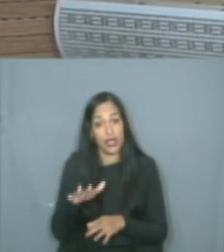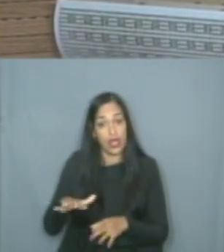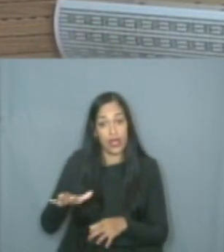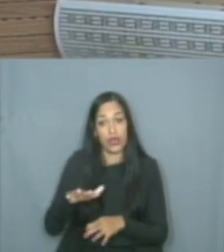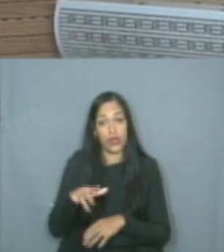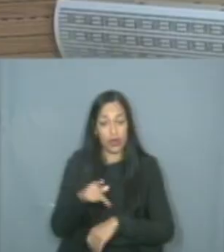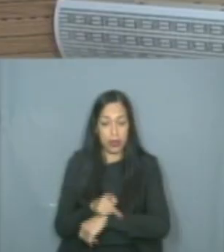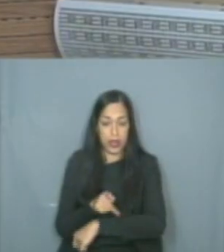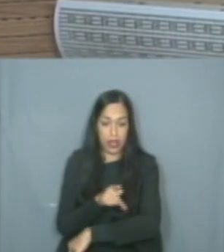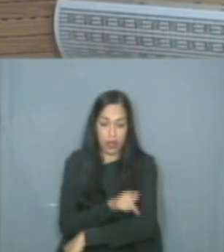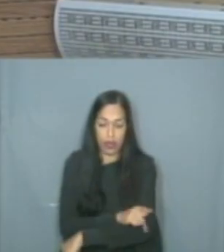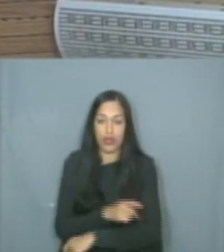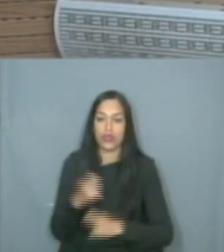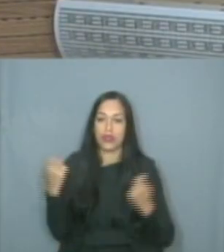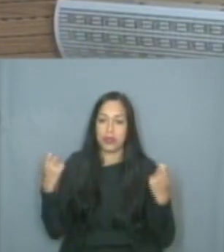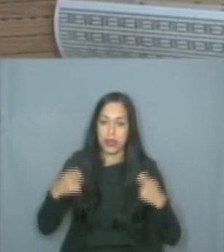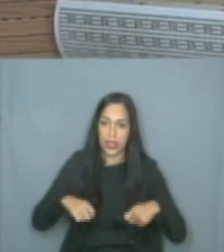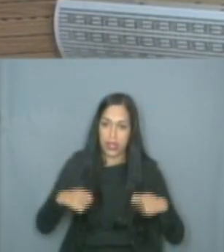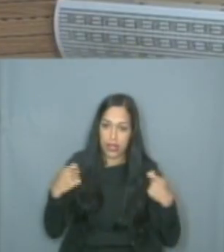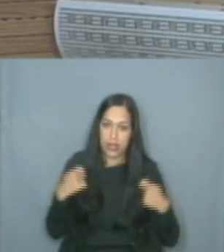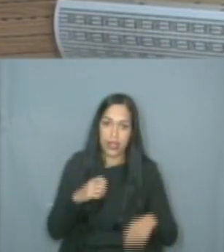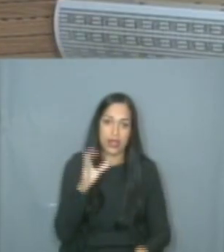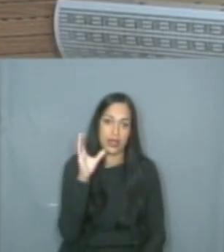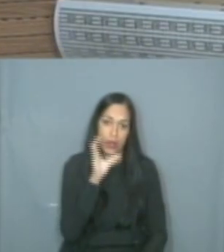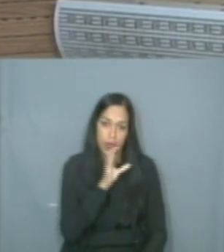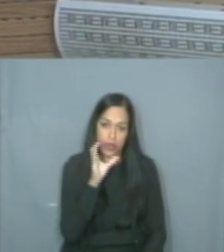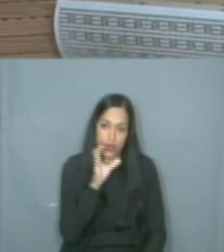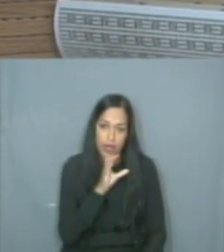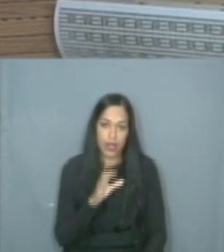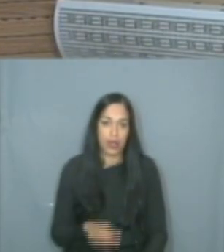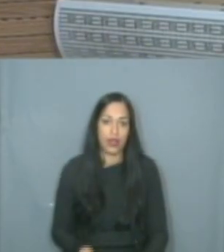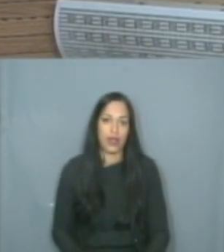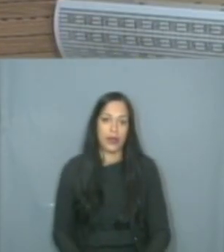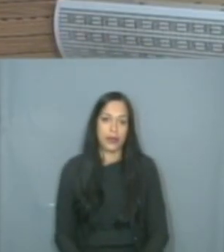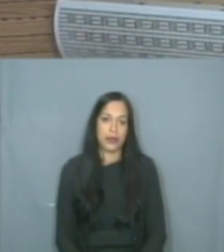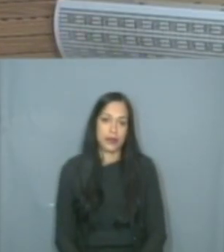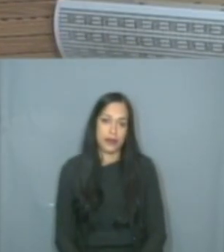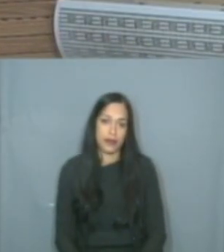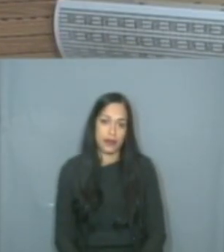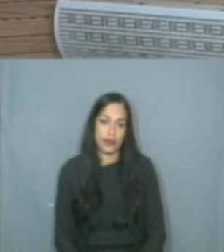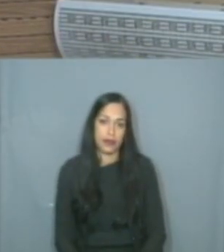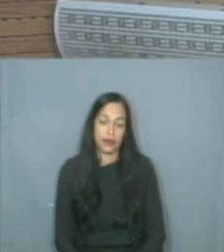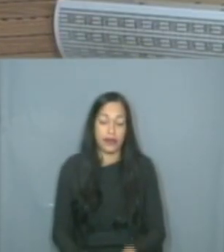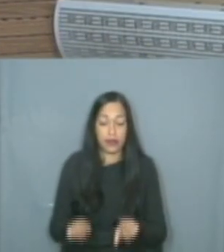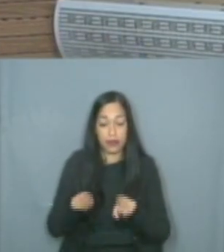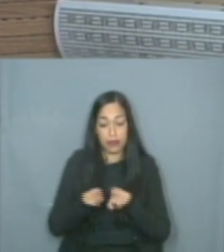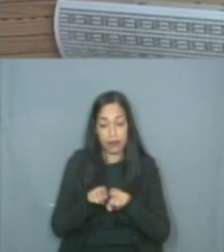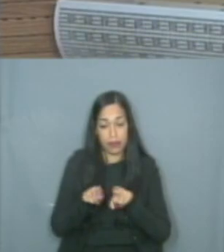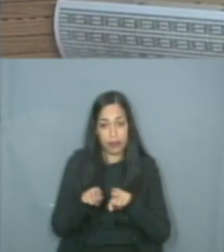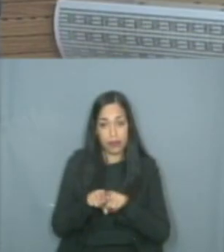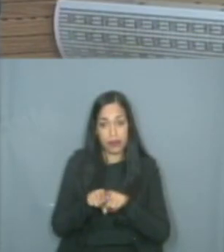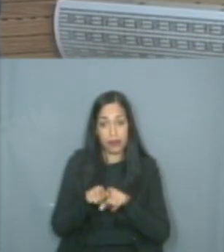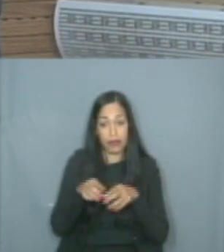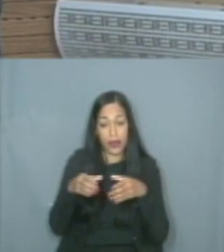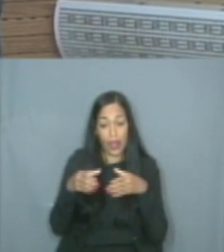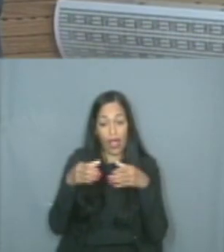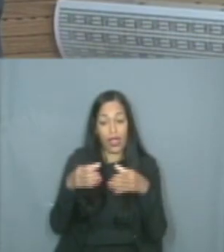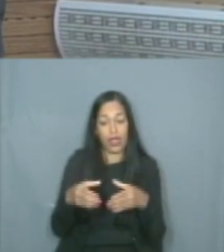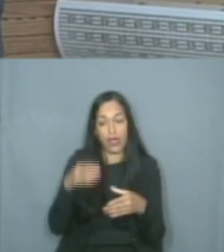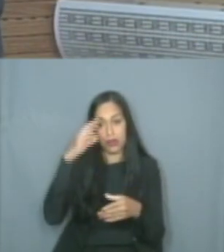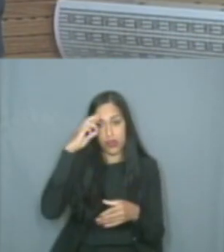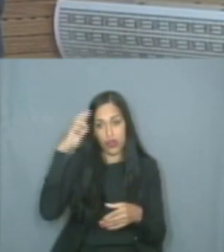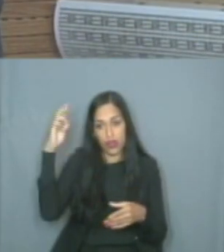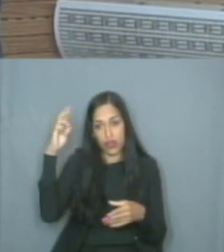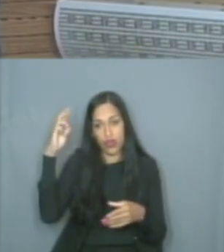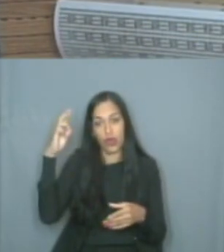escola precisa dessa cobertura urgente, o encaminhamento também da equipe gestora para